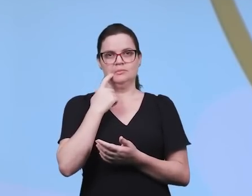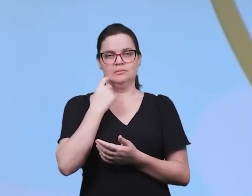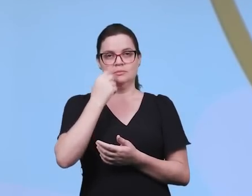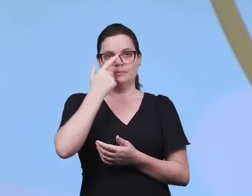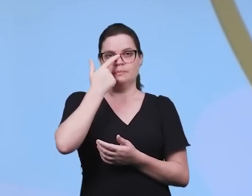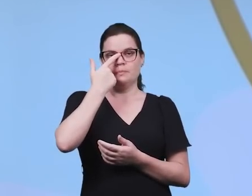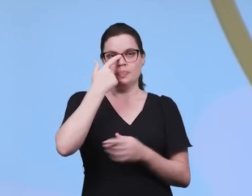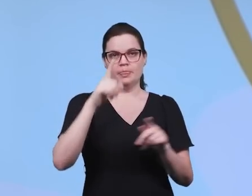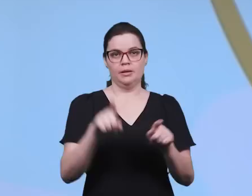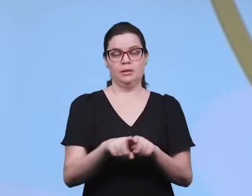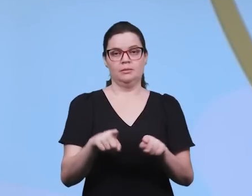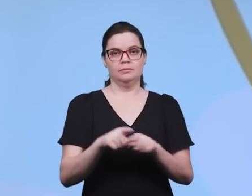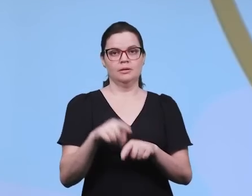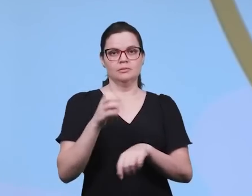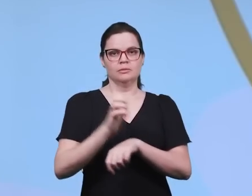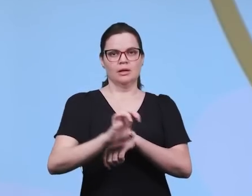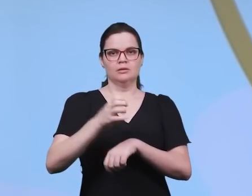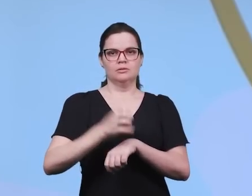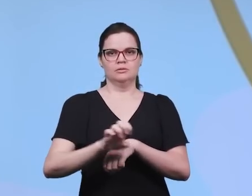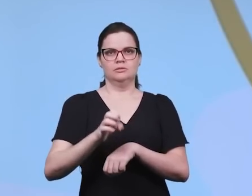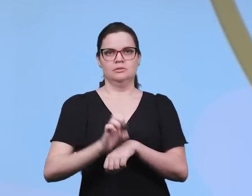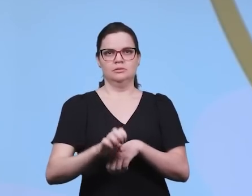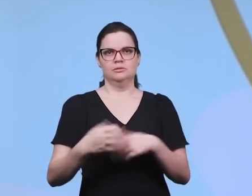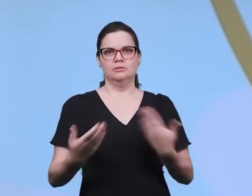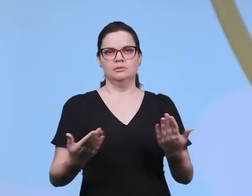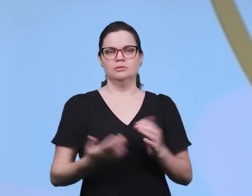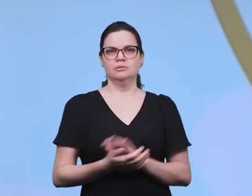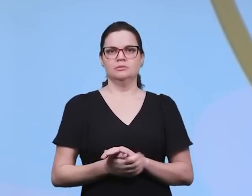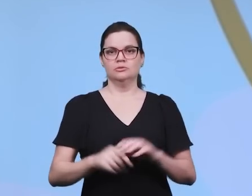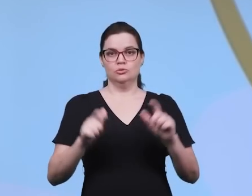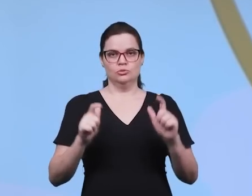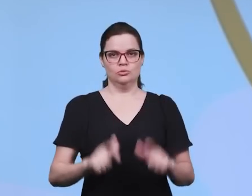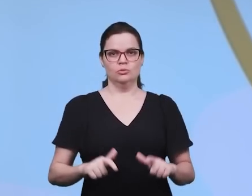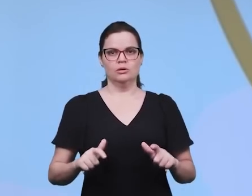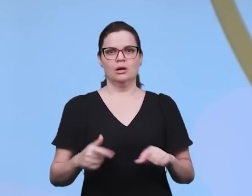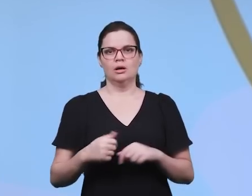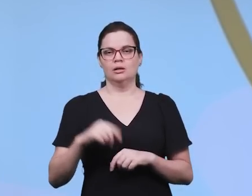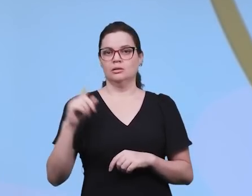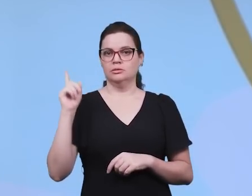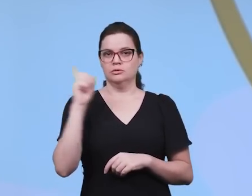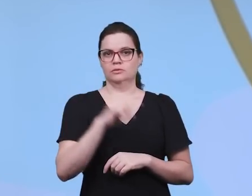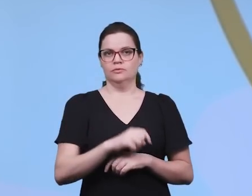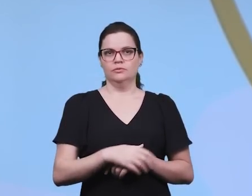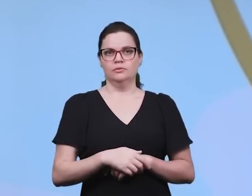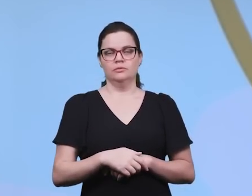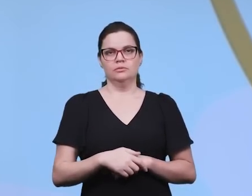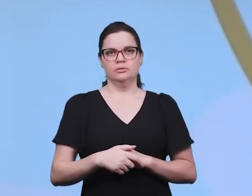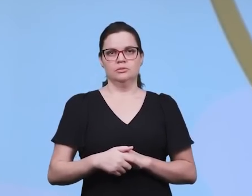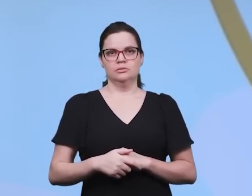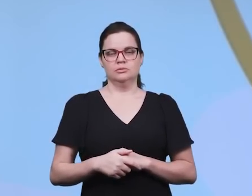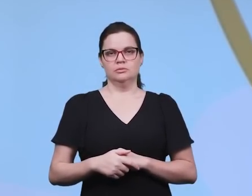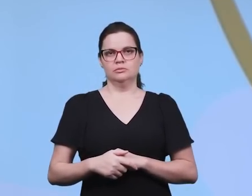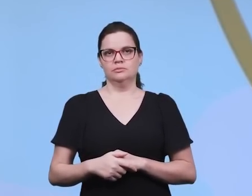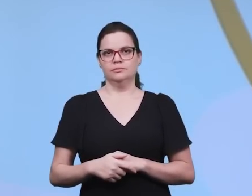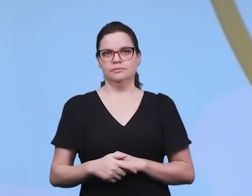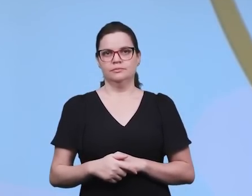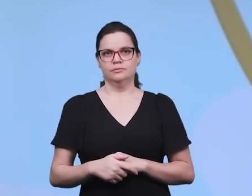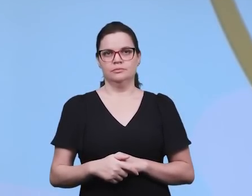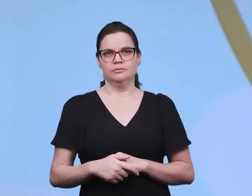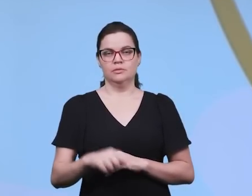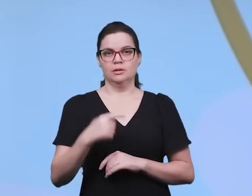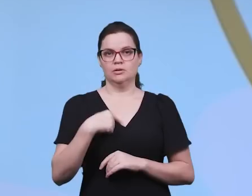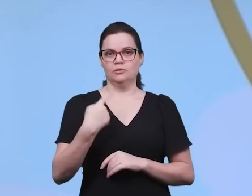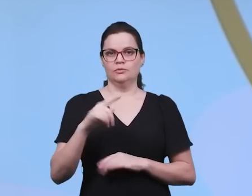estagiar em lugares muito competentes, né? Eu estudei, fiz um estágio